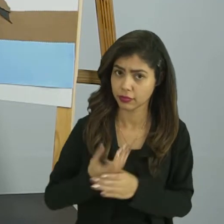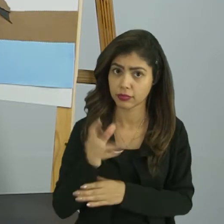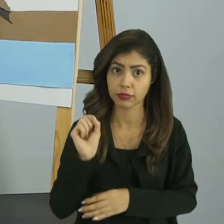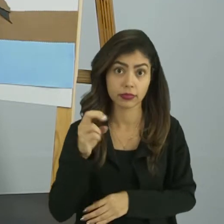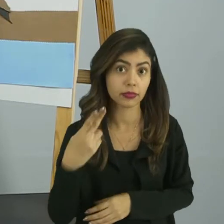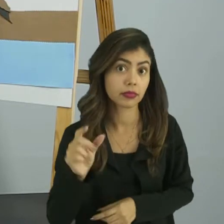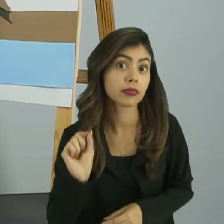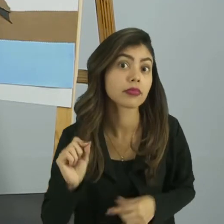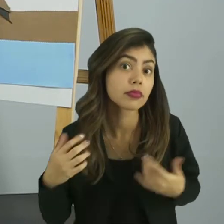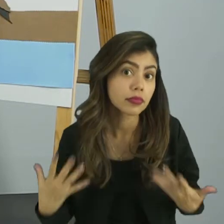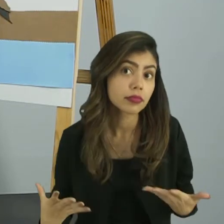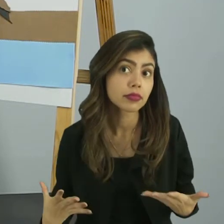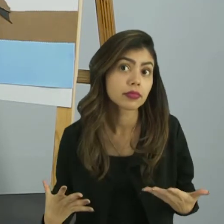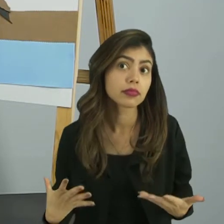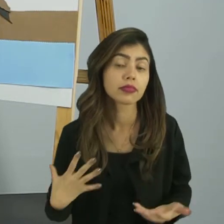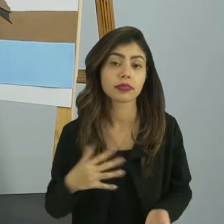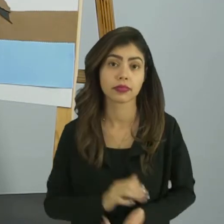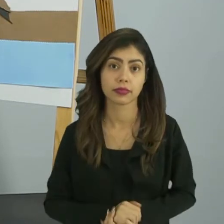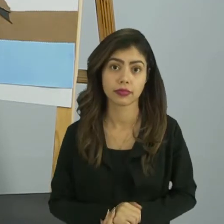ela está